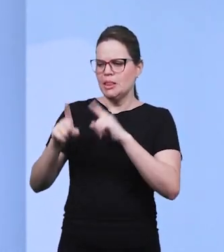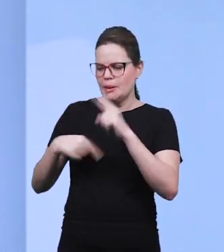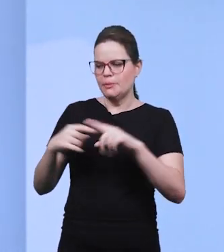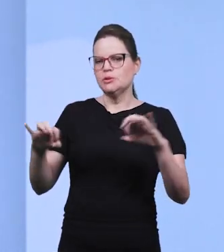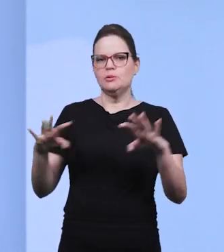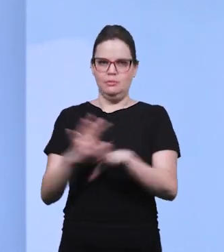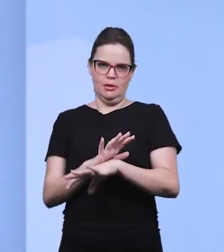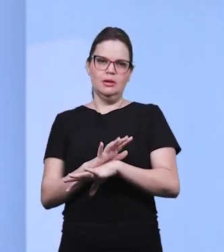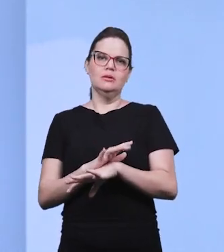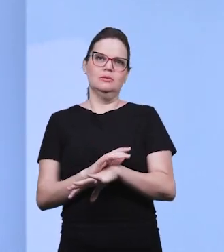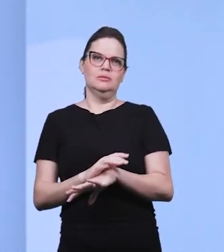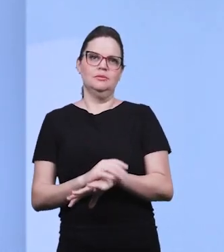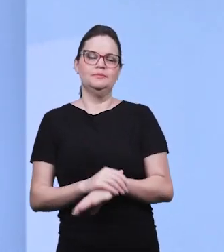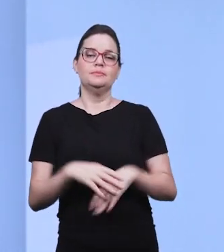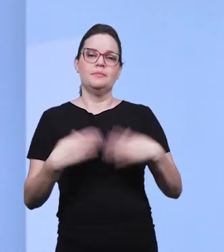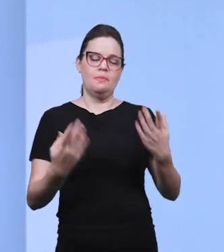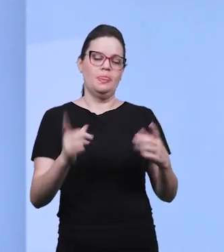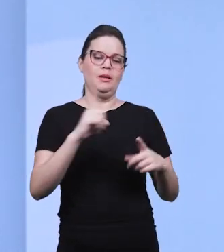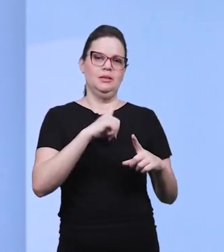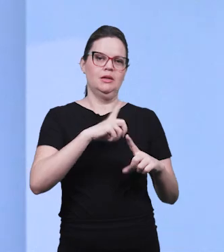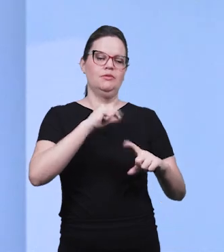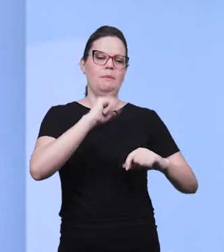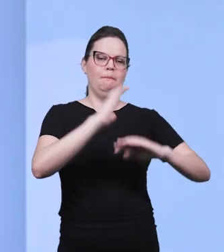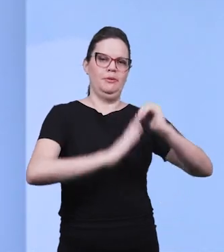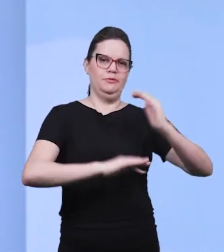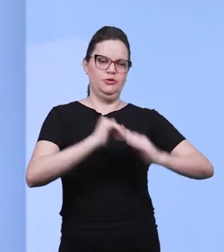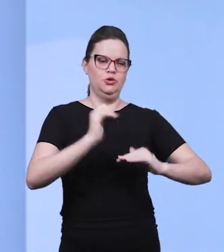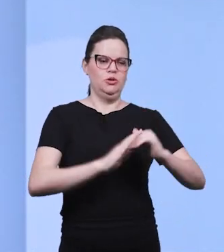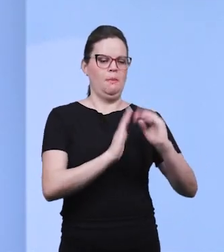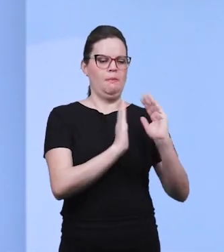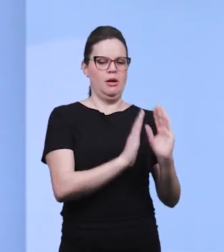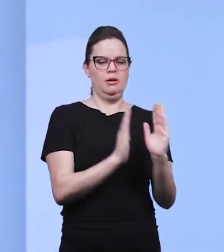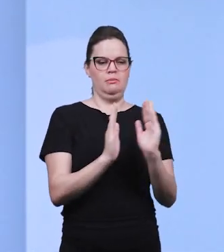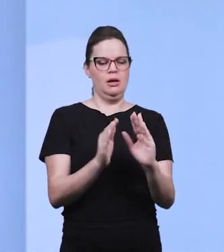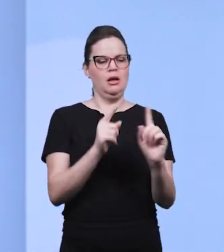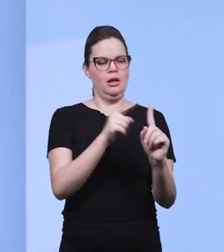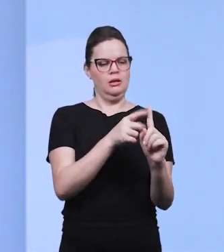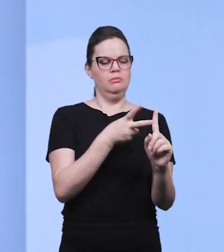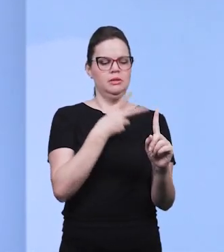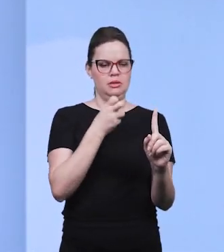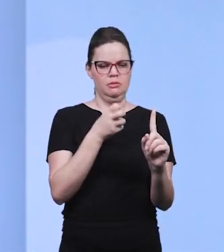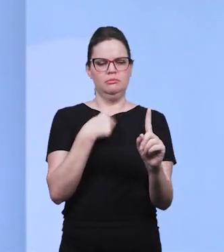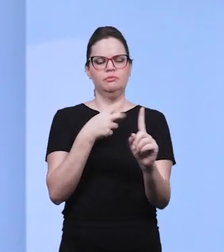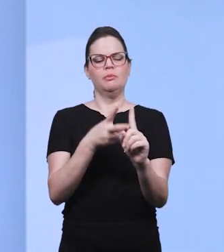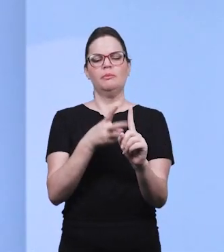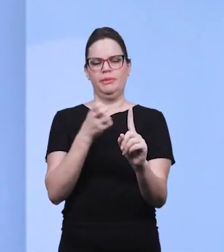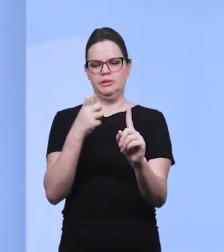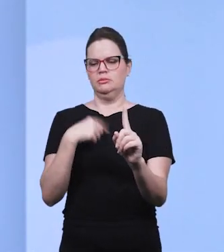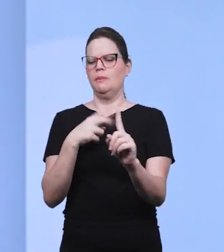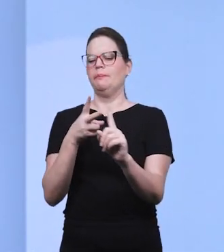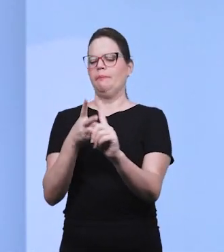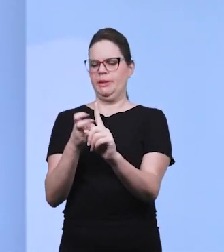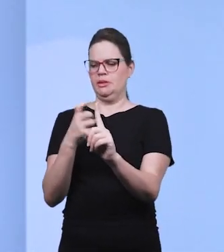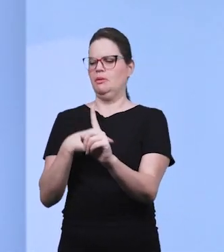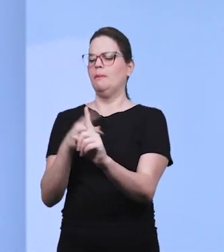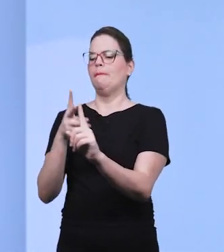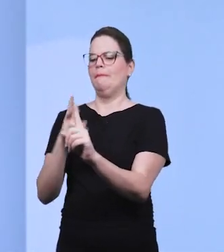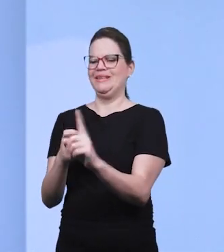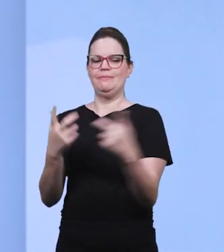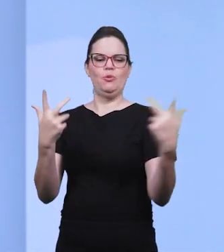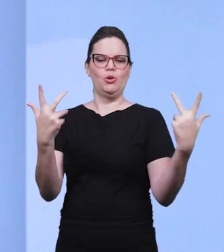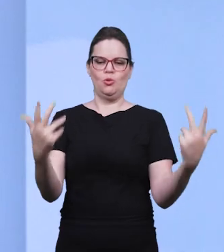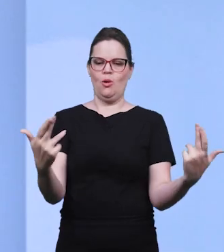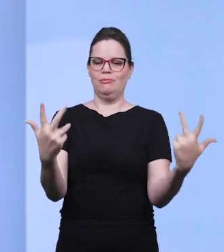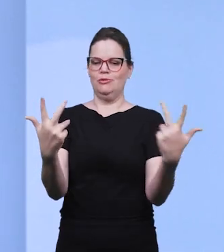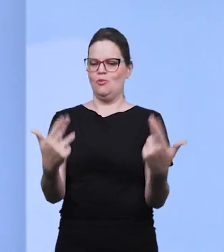É multidisciplinar. Passou por esses profissionais, todos eles perceberam que realmente existem aqueles sintomas, existem aquelas dificuldades,